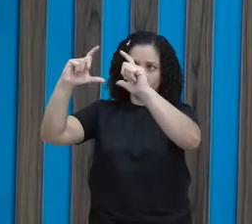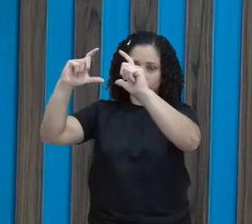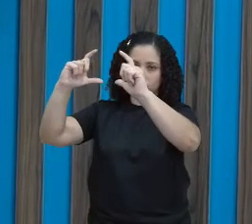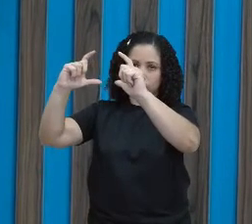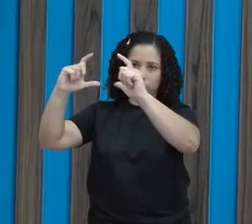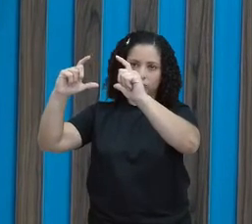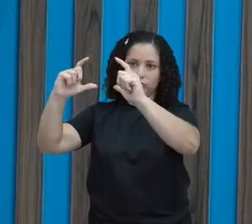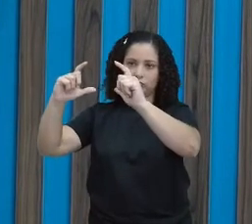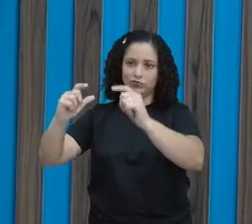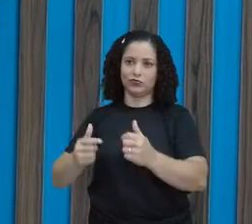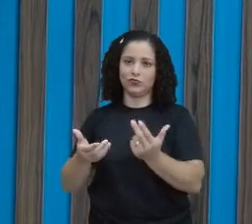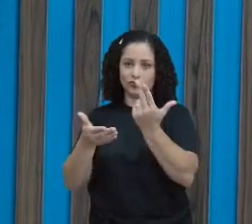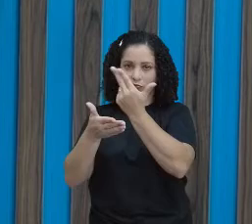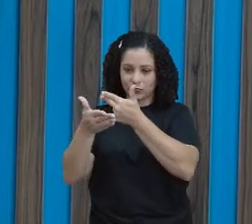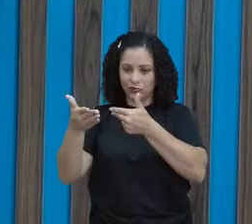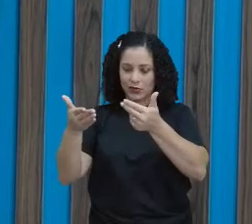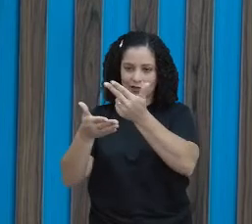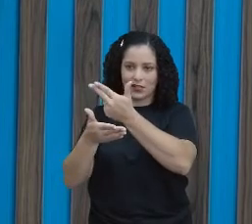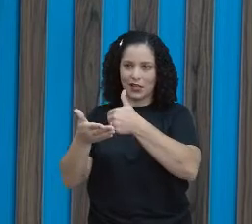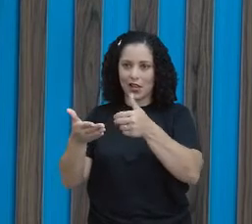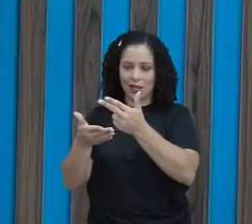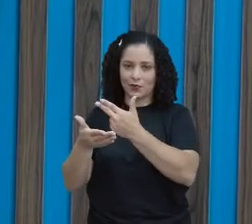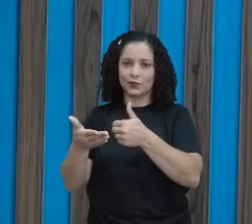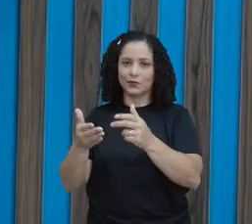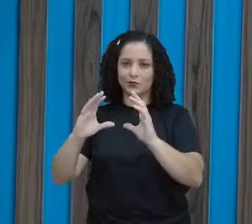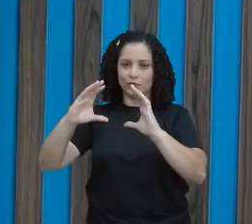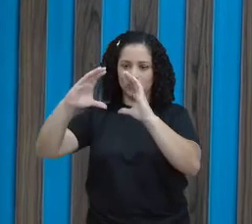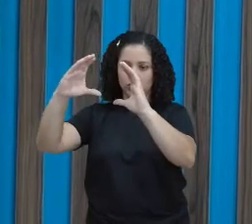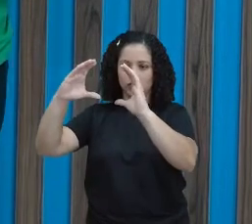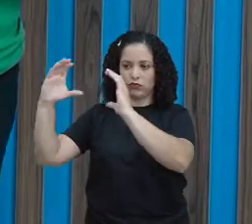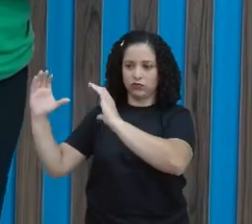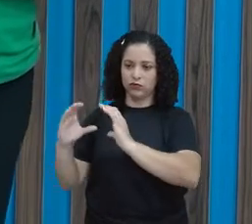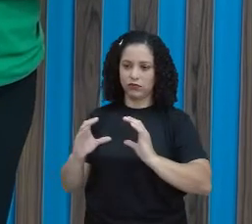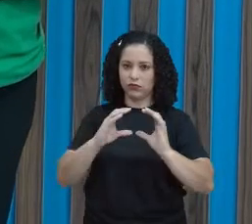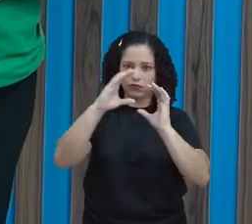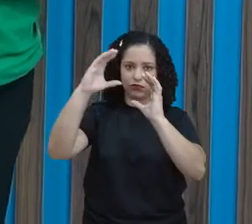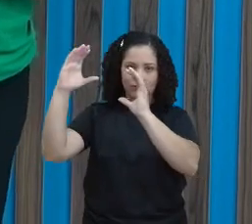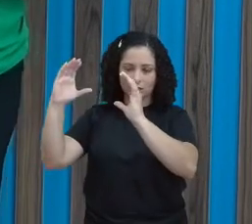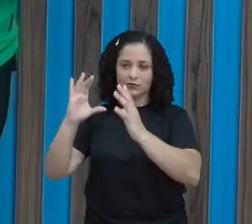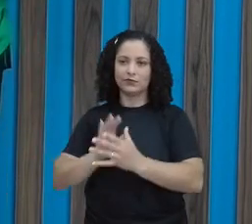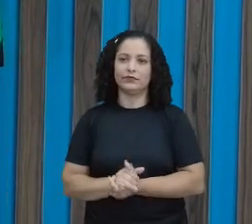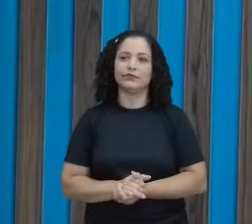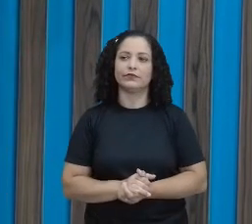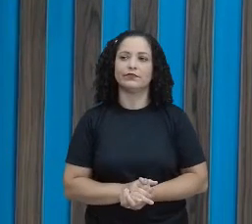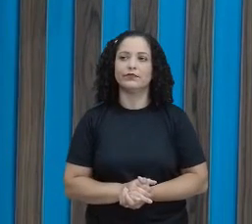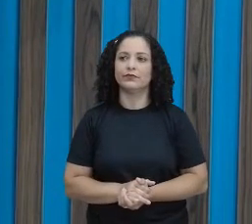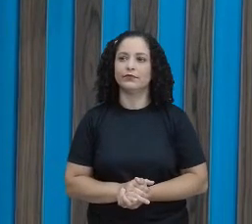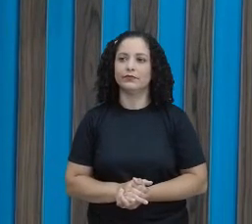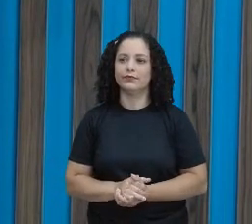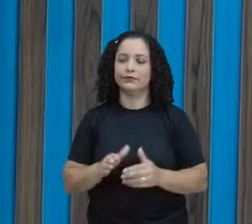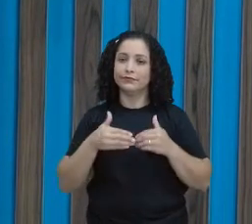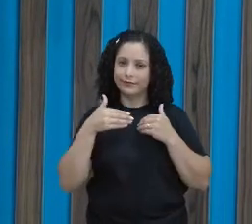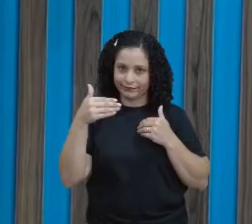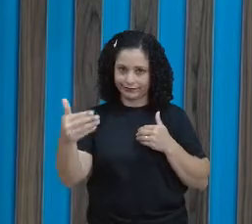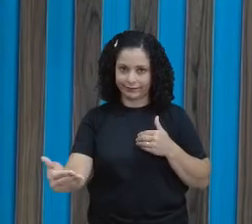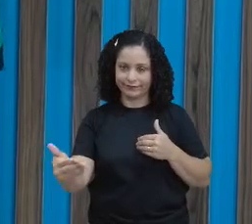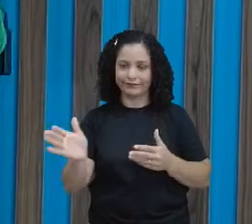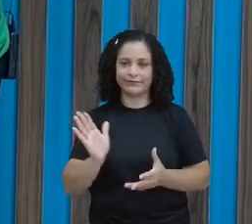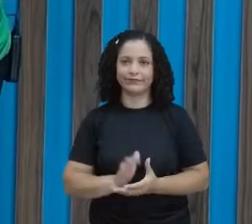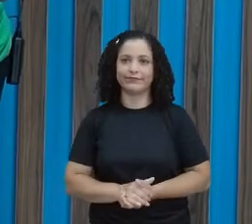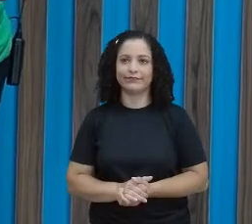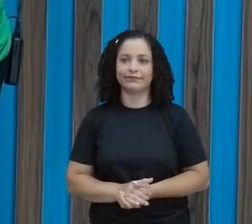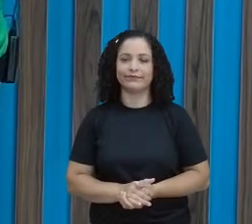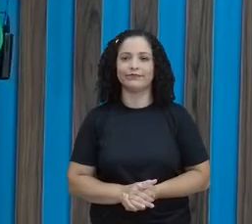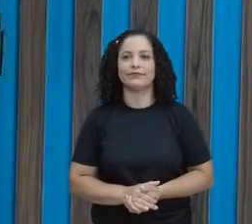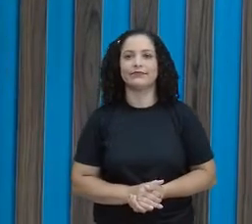esse símbolozinho aqui, ó, que tá desenhado nesses tonéisinhos aí, tá? Vamos seguir aqui em frente, então,